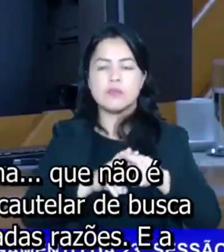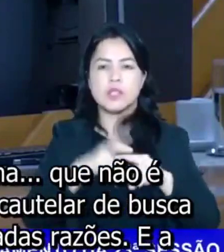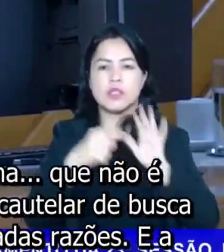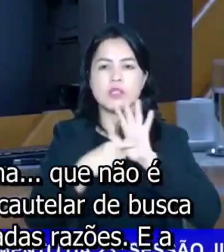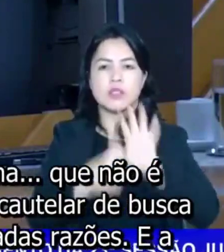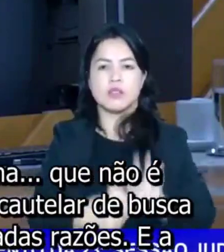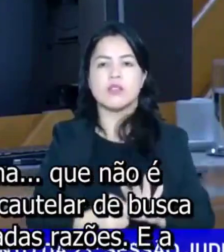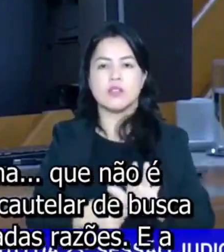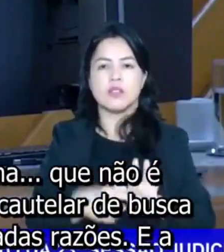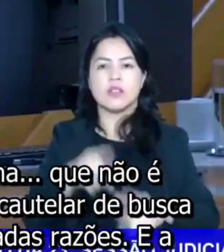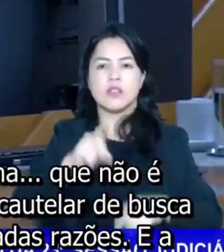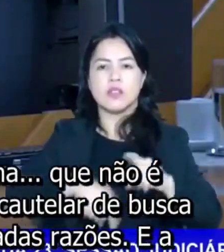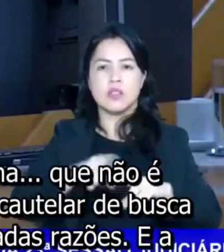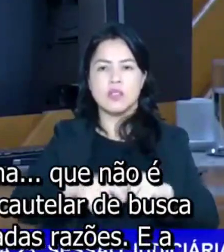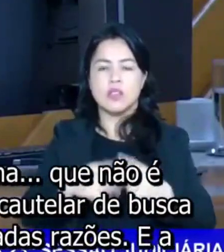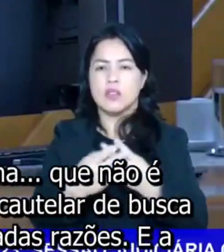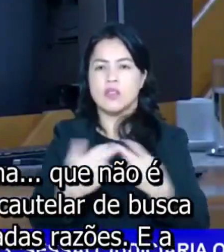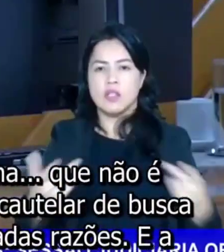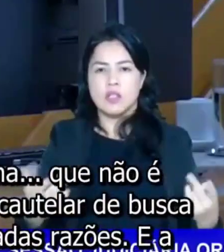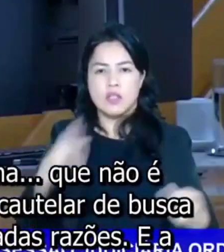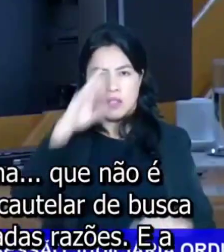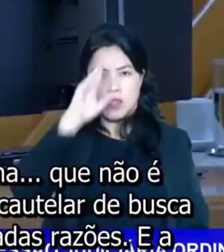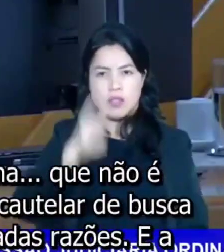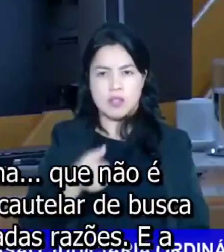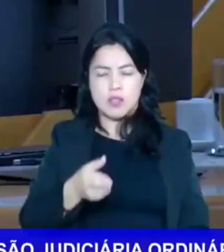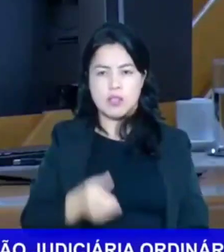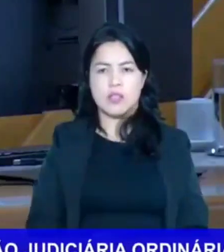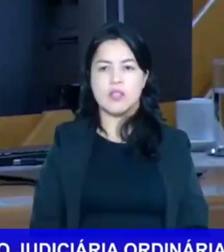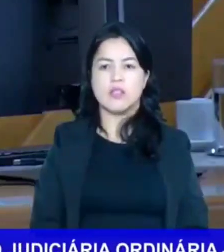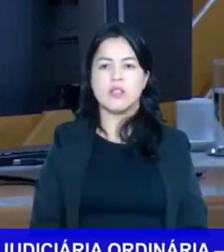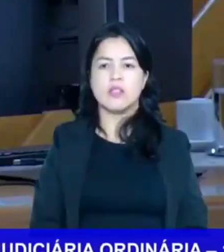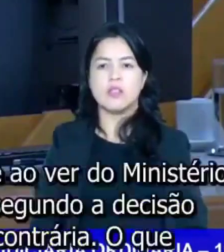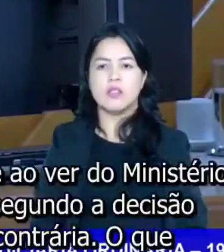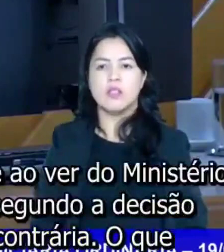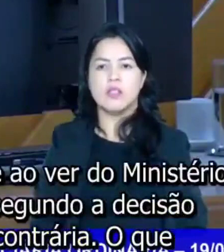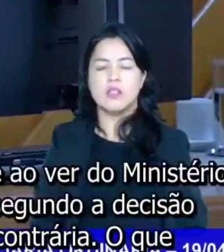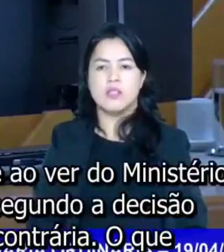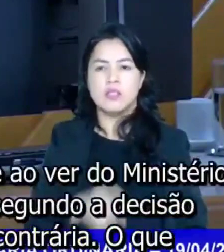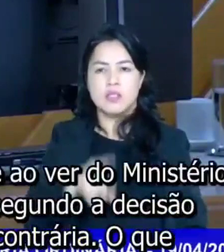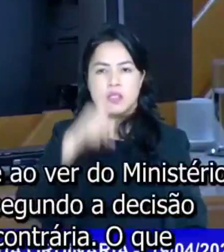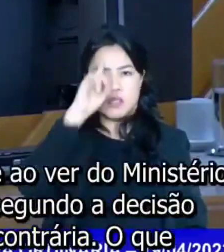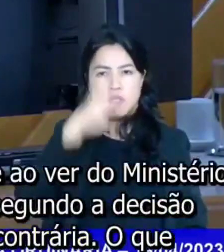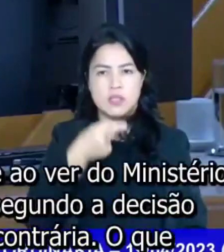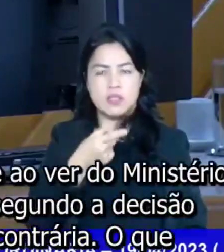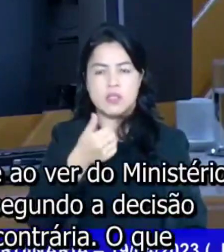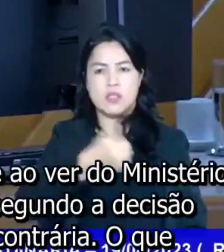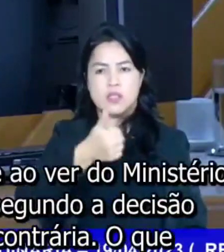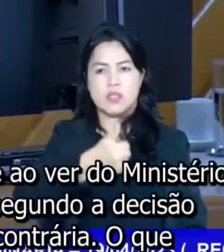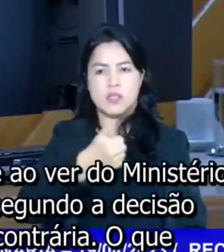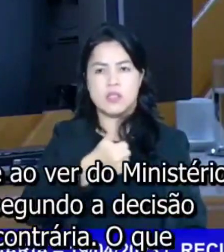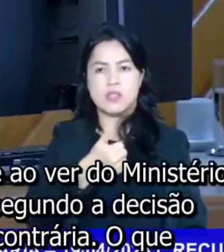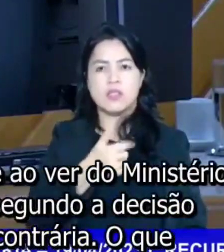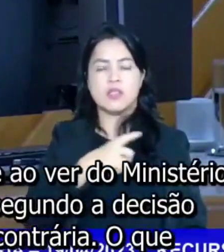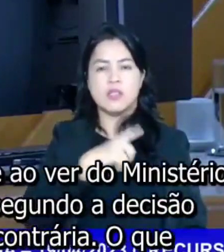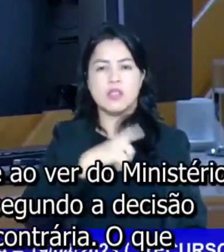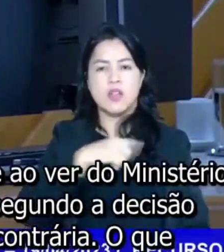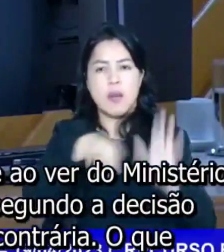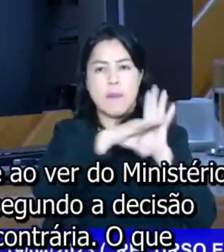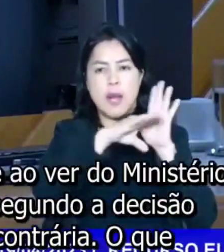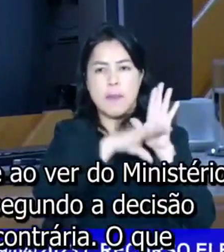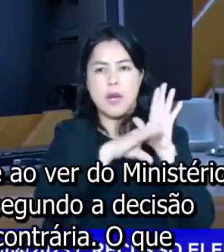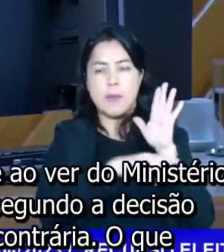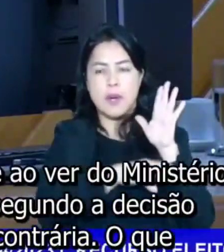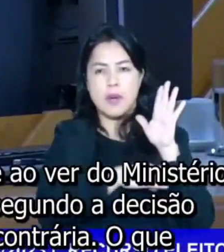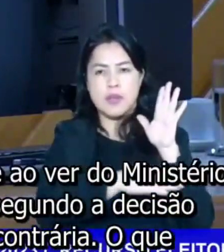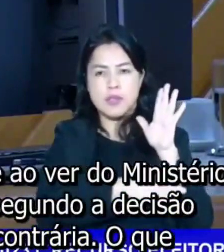elemento suficiente as fundadas razões. E a decisão de primeira instância exigia elementos suficientes,